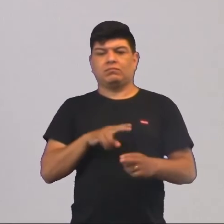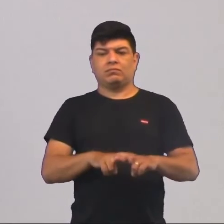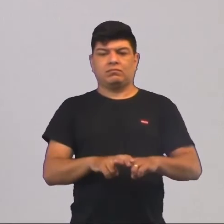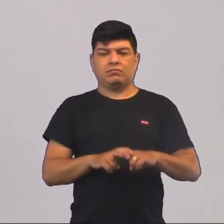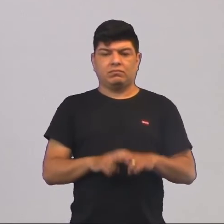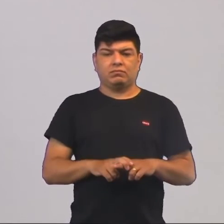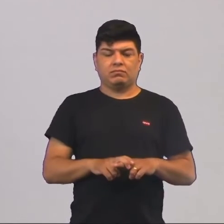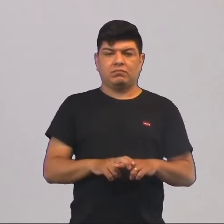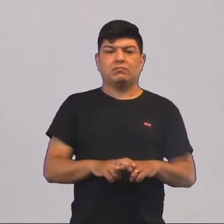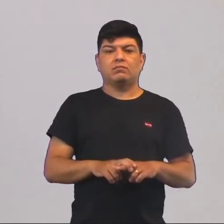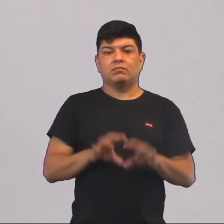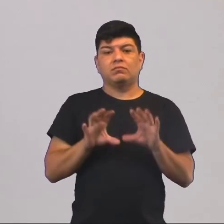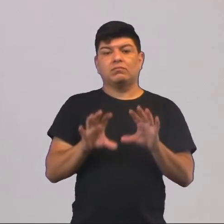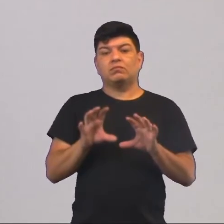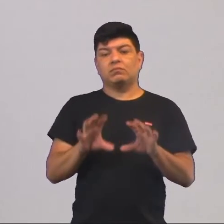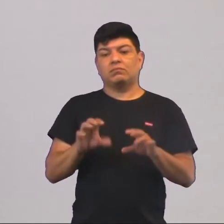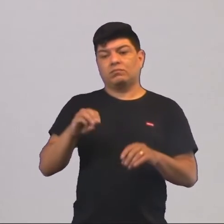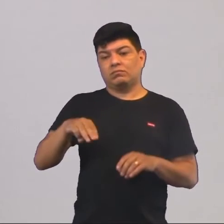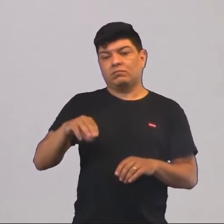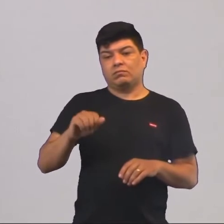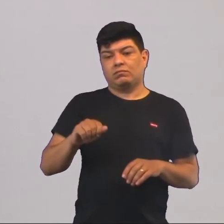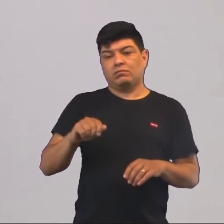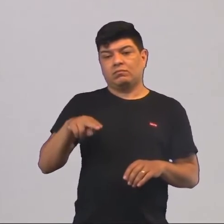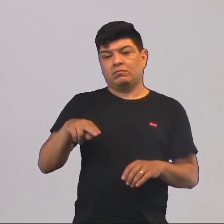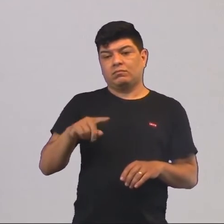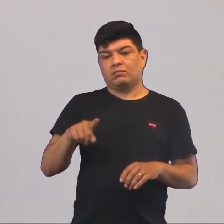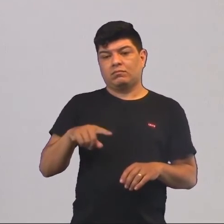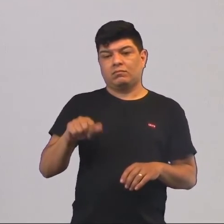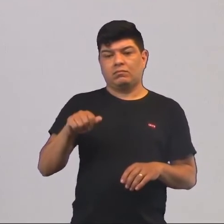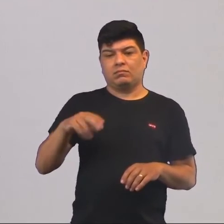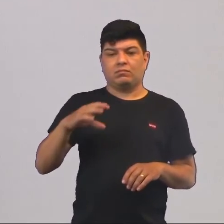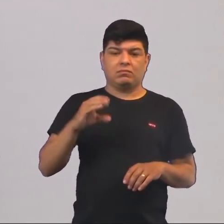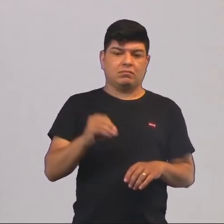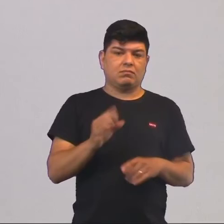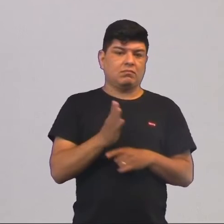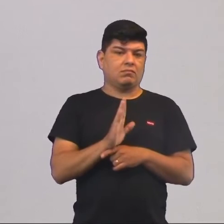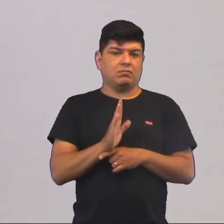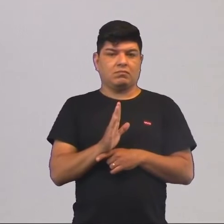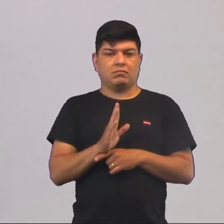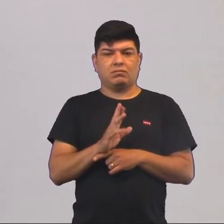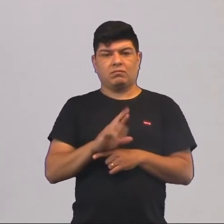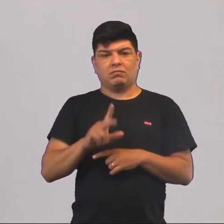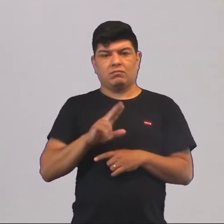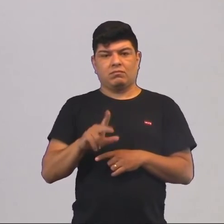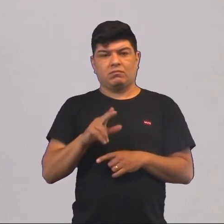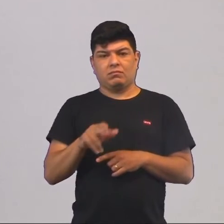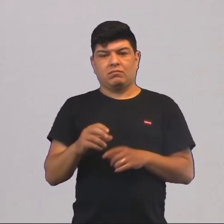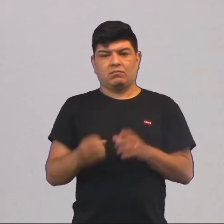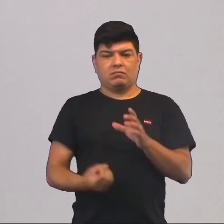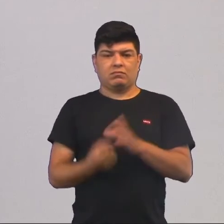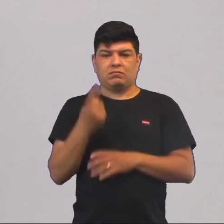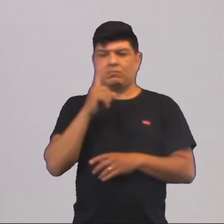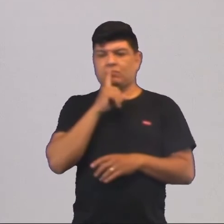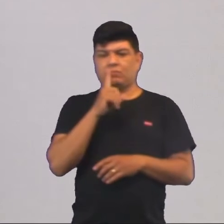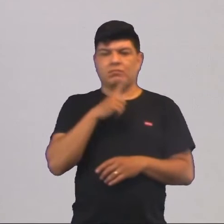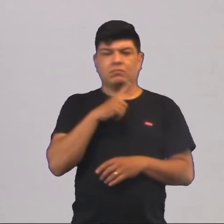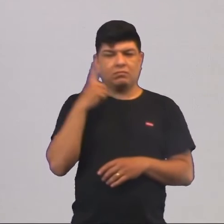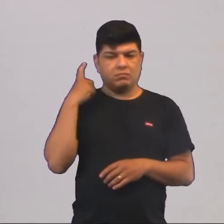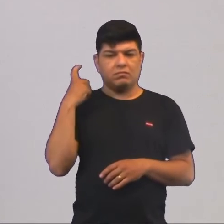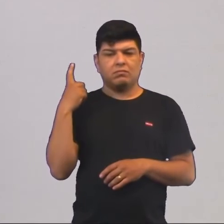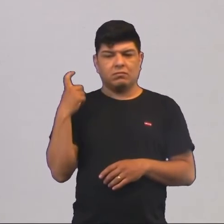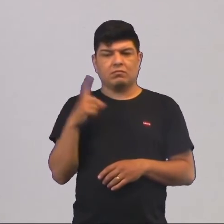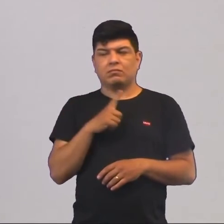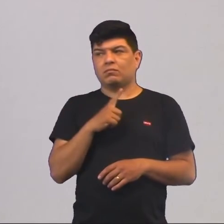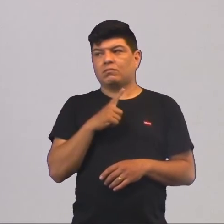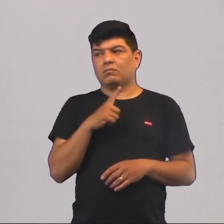Então, de acordo com Manzano, o cinema em si ele não nasceu mudo, né? Tinha-se os sons